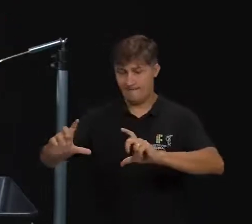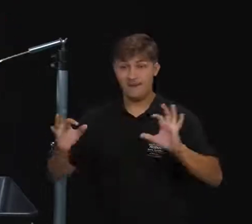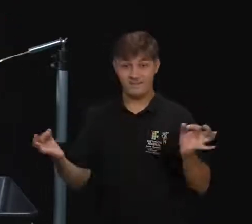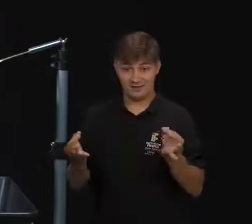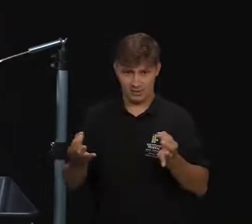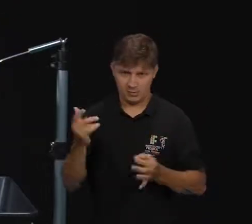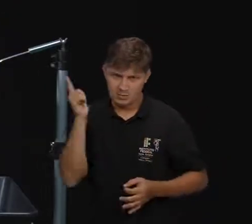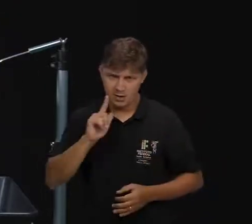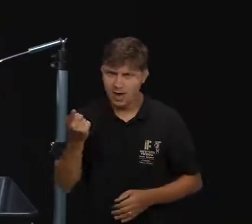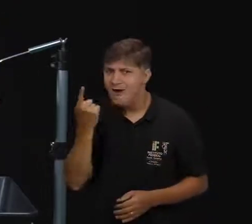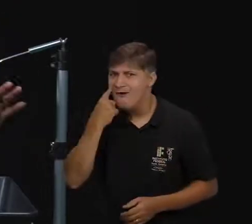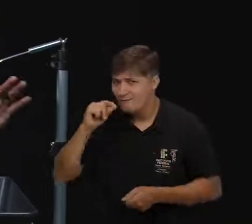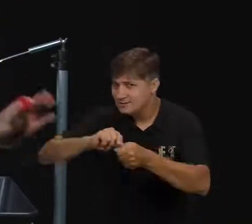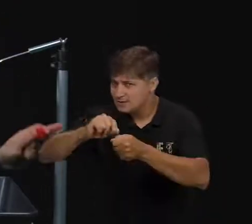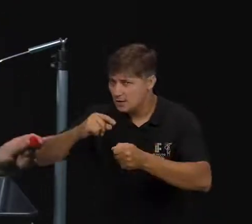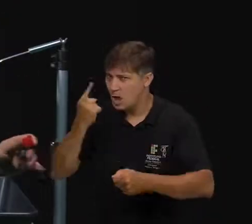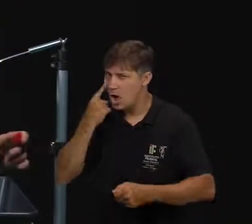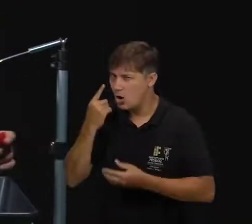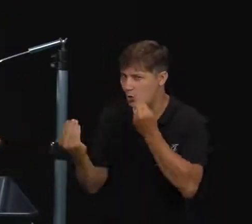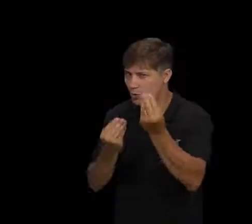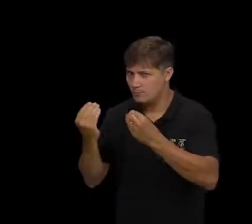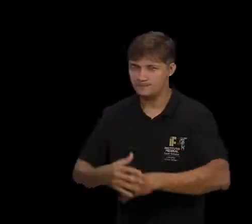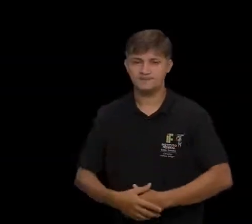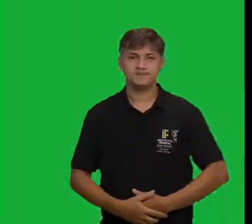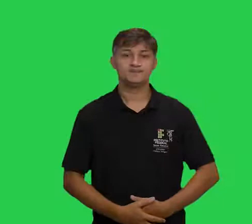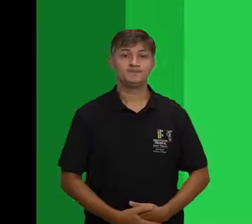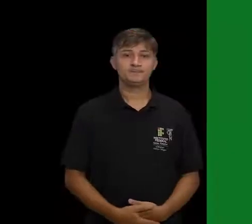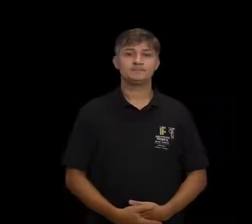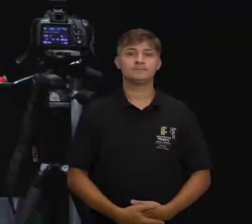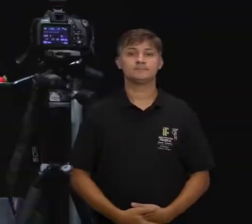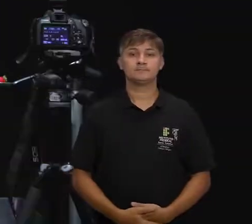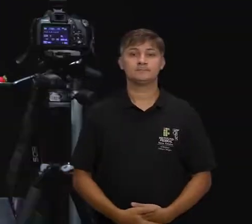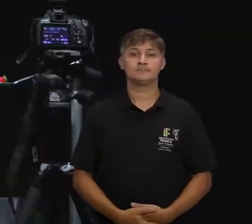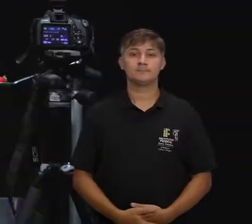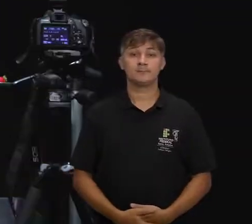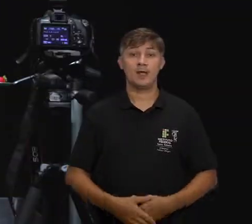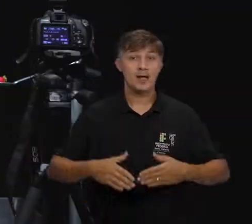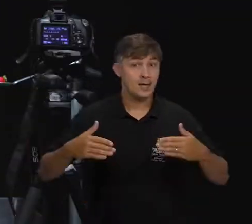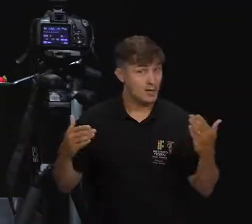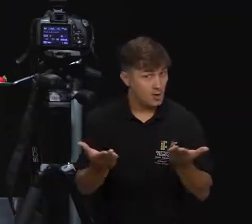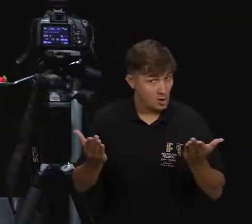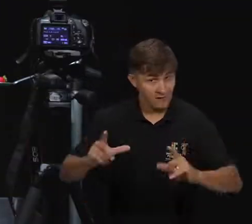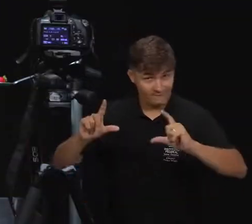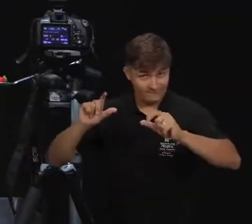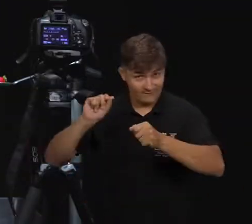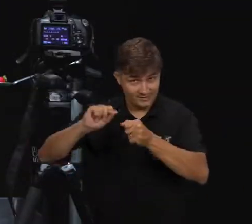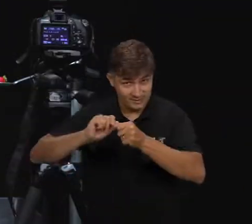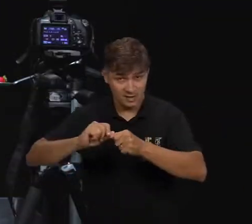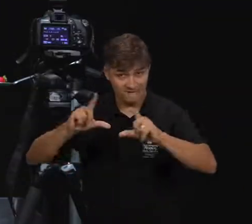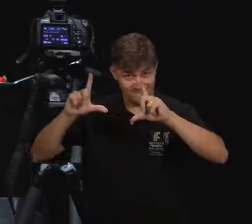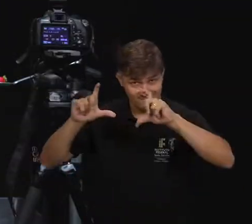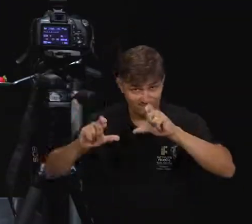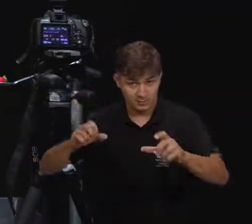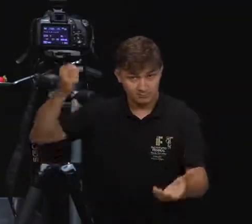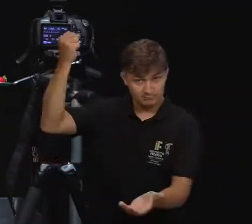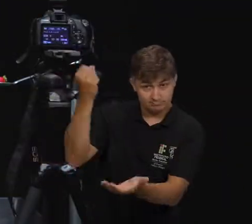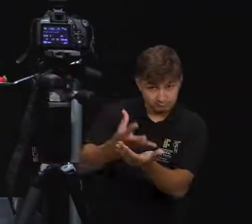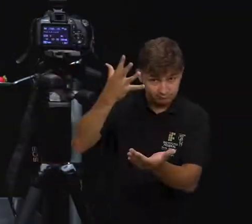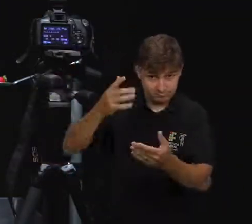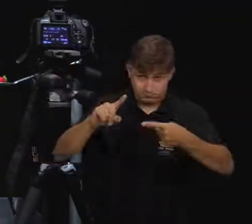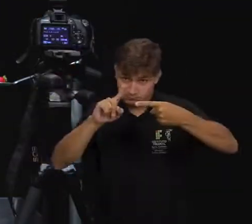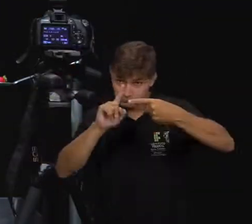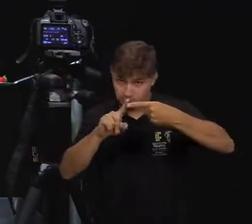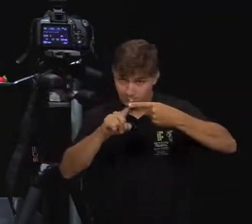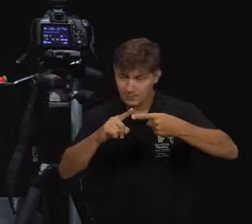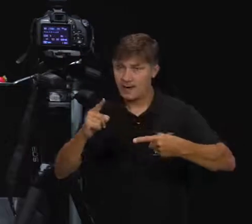tenho o congelamento perfeito. É isso, a gente já vai fazer. Vamos agora fazer a fotografia de splash,